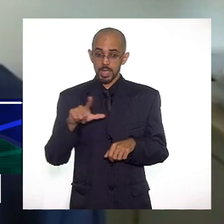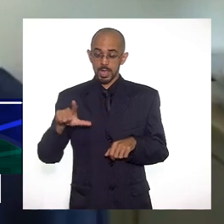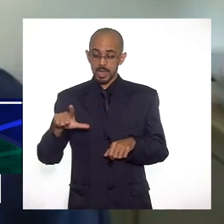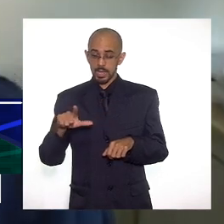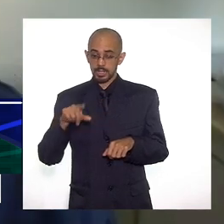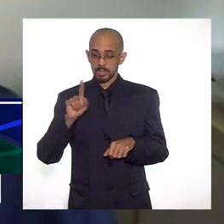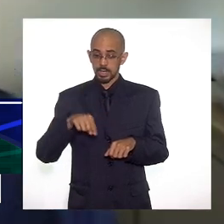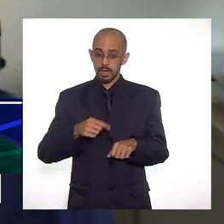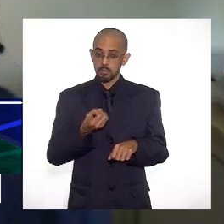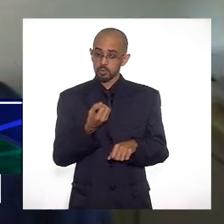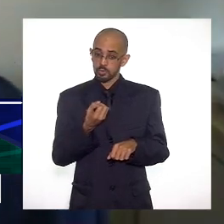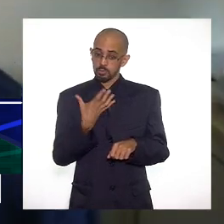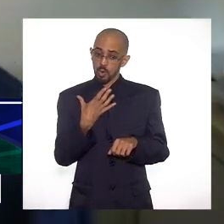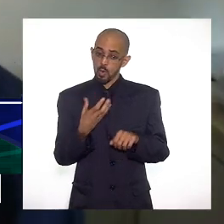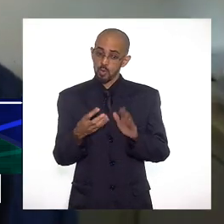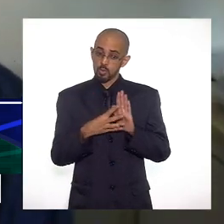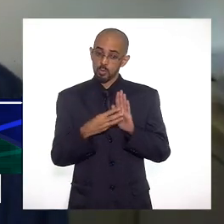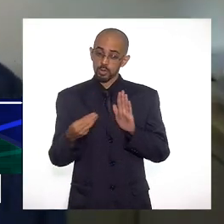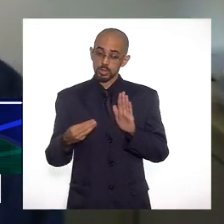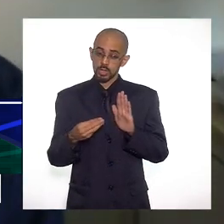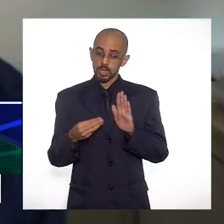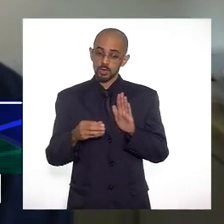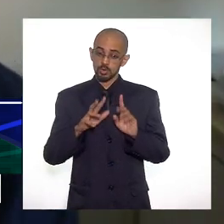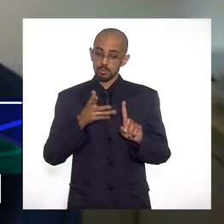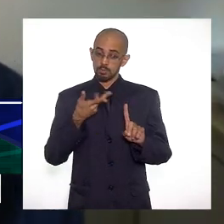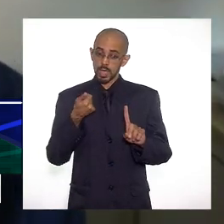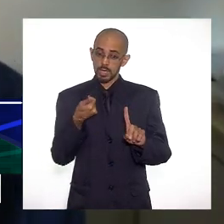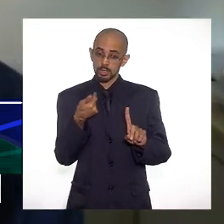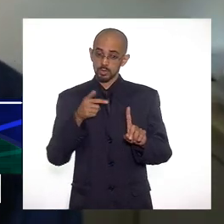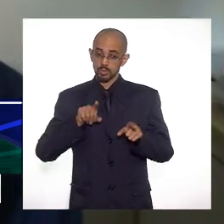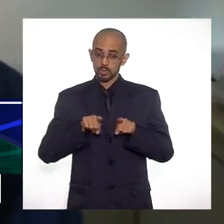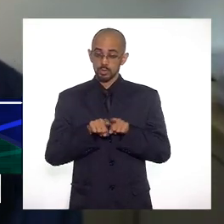no mérito. A Defensoria